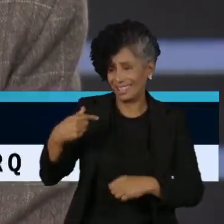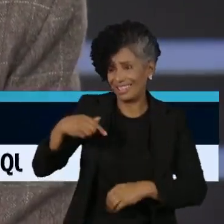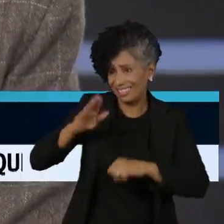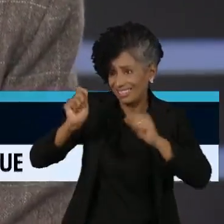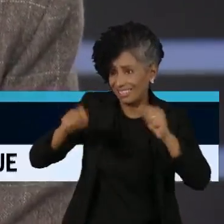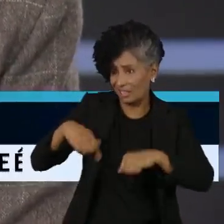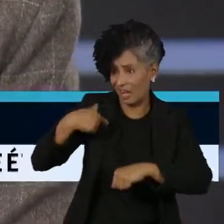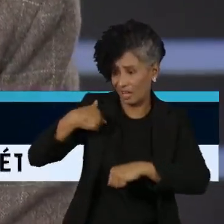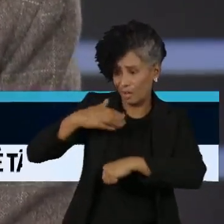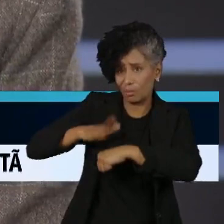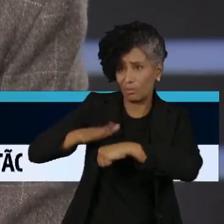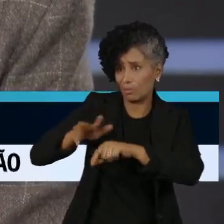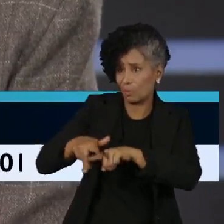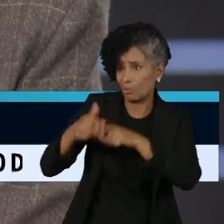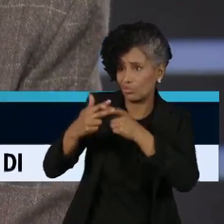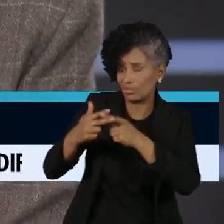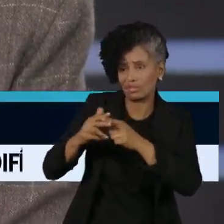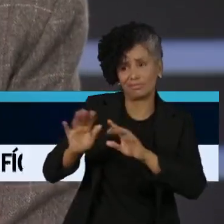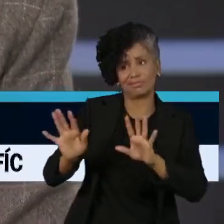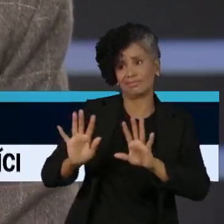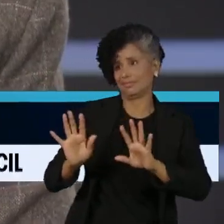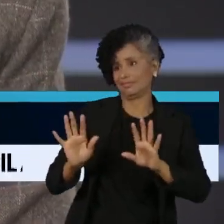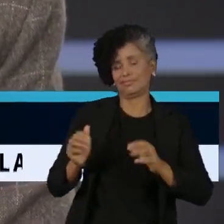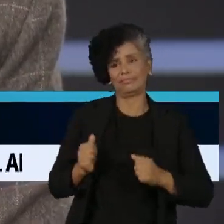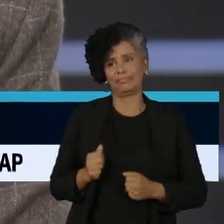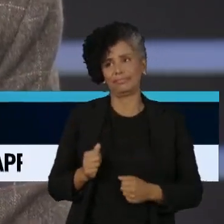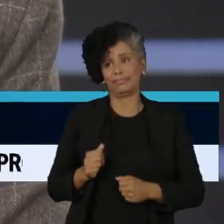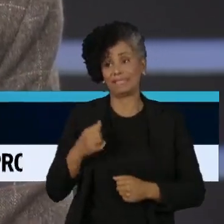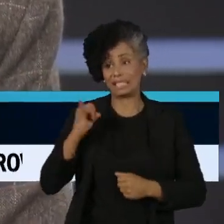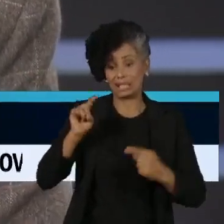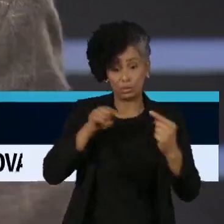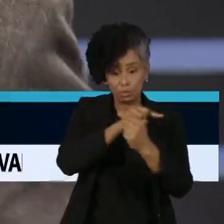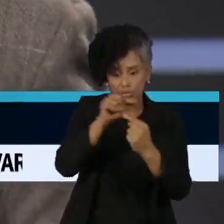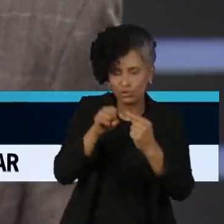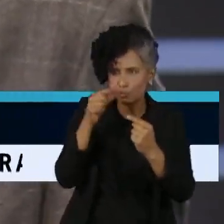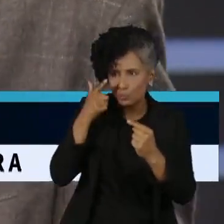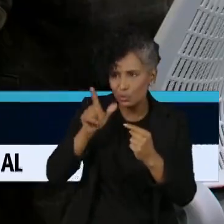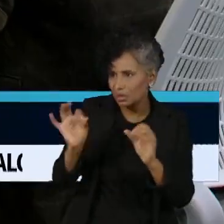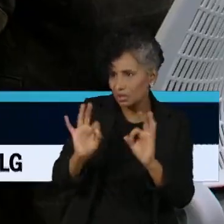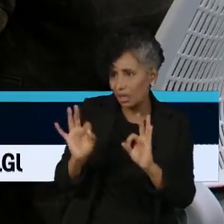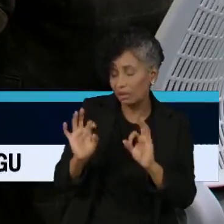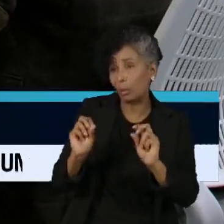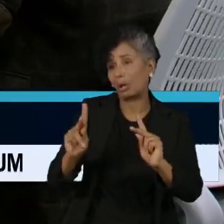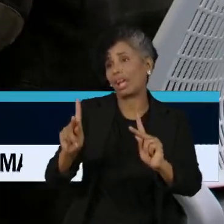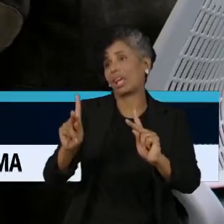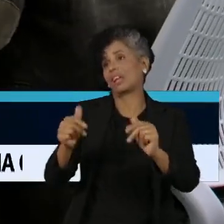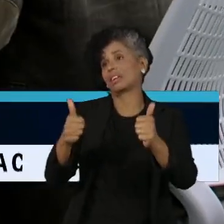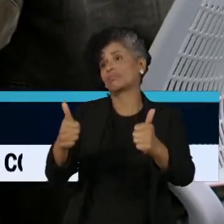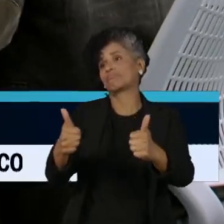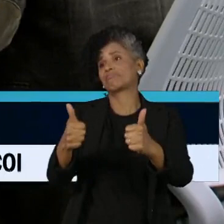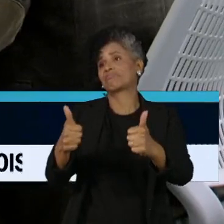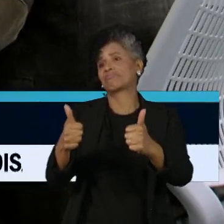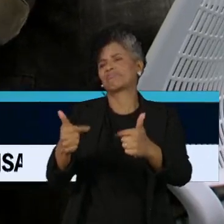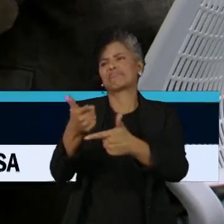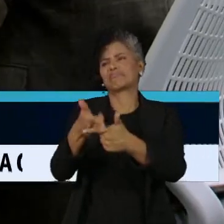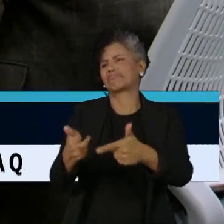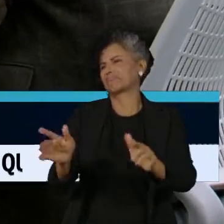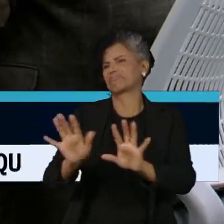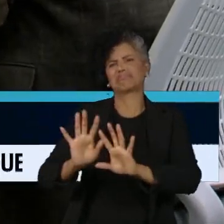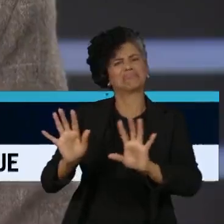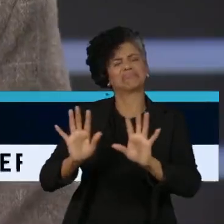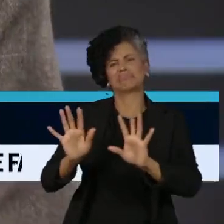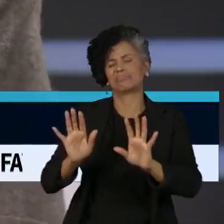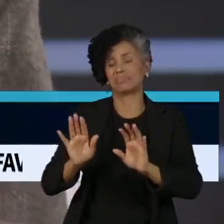vem a segunda coisa. Se você não atingir a meta, está tudo bem. Não tem nenhum problema.